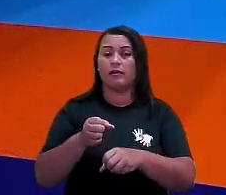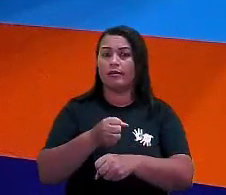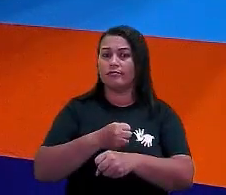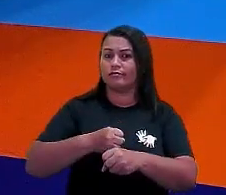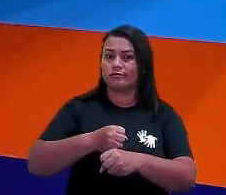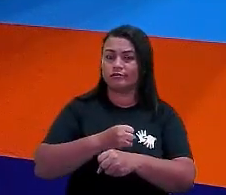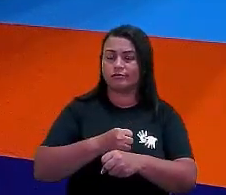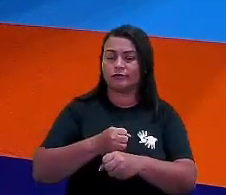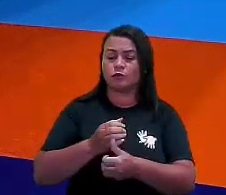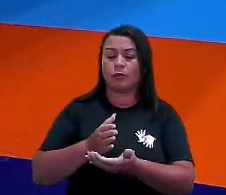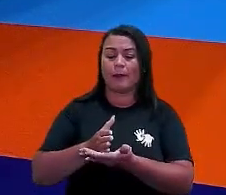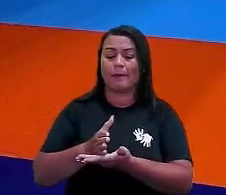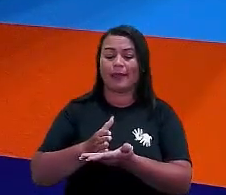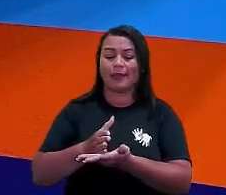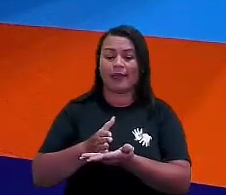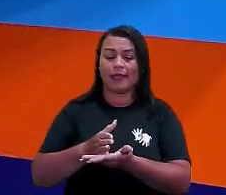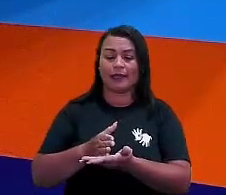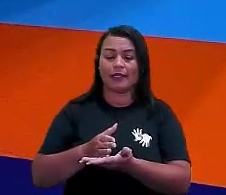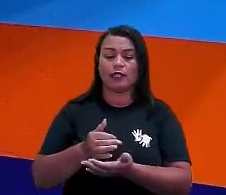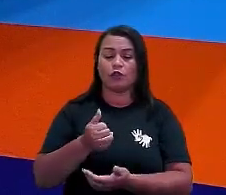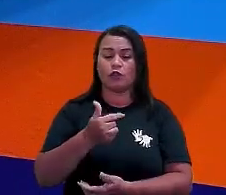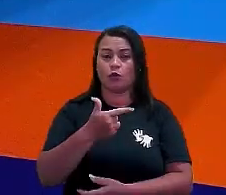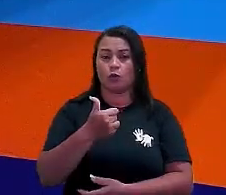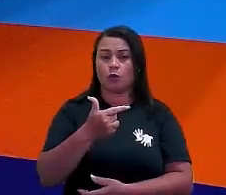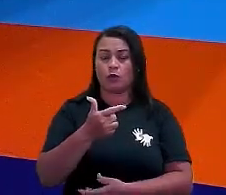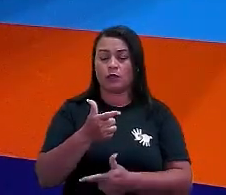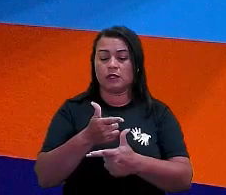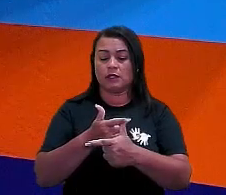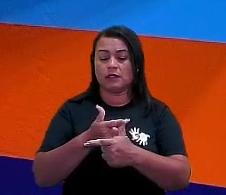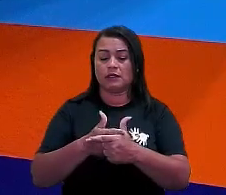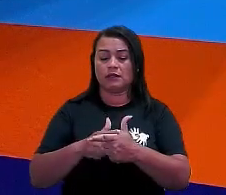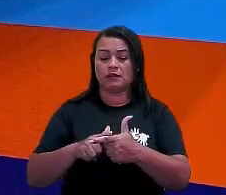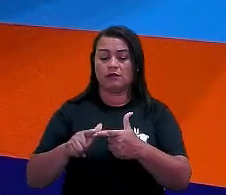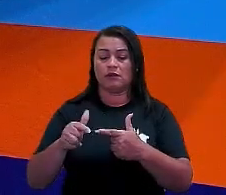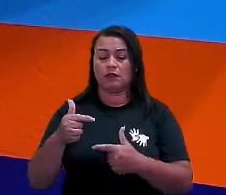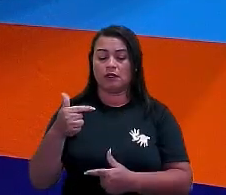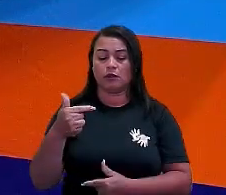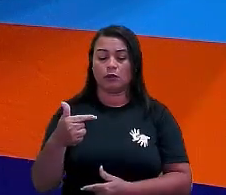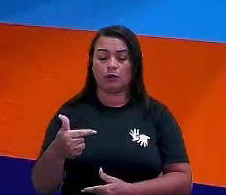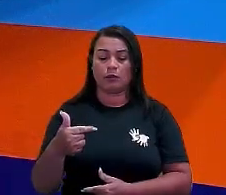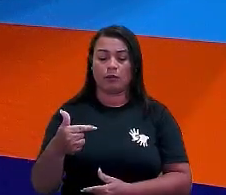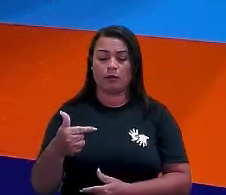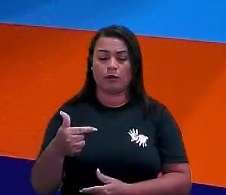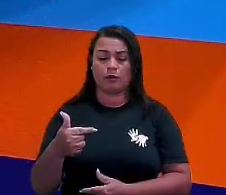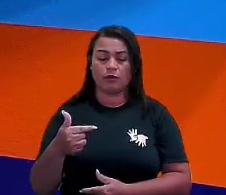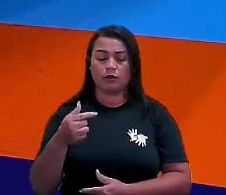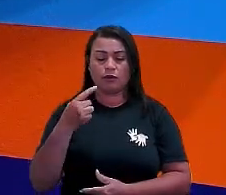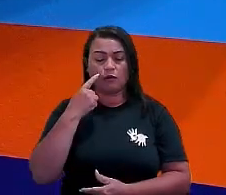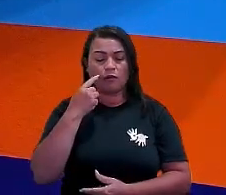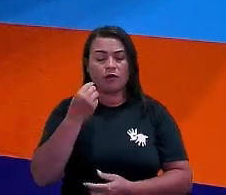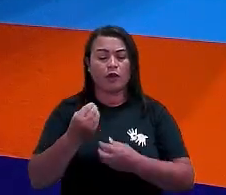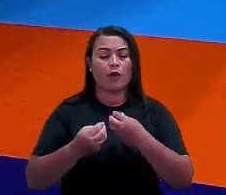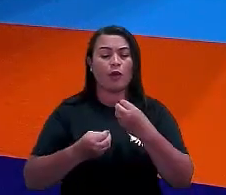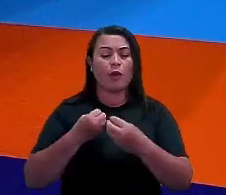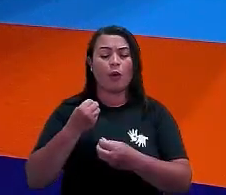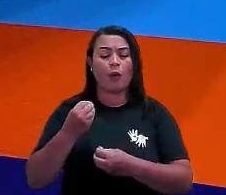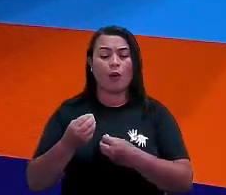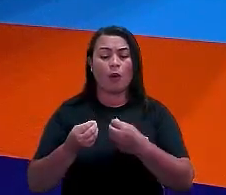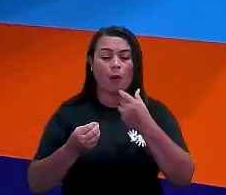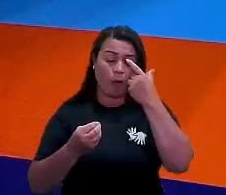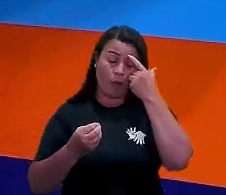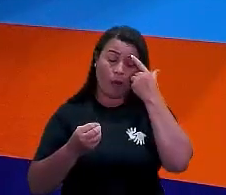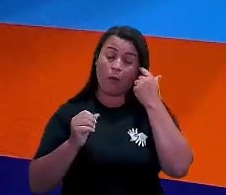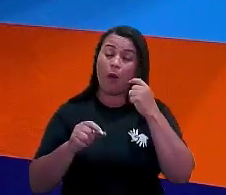Então, a nossa continha vai ser 12 dividido por 2, tá certo? Então, eu vou lá na